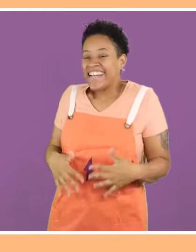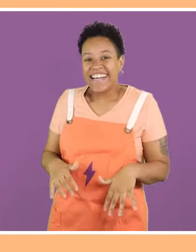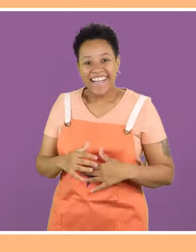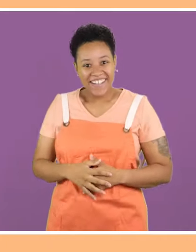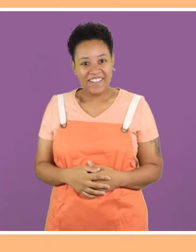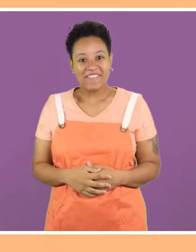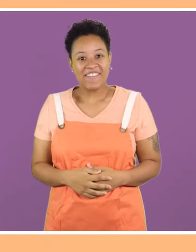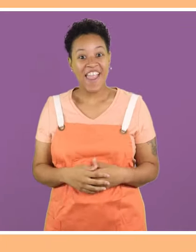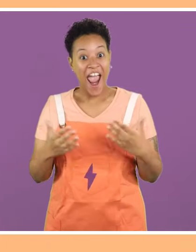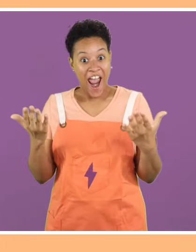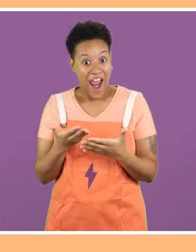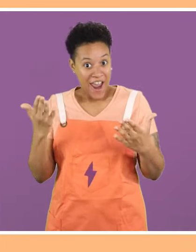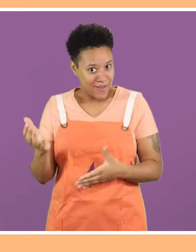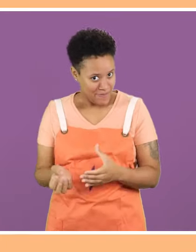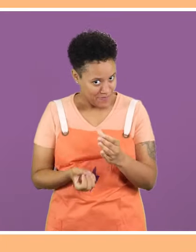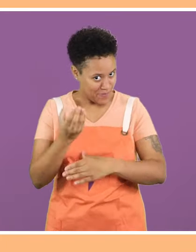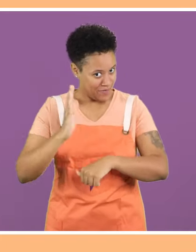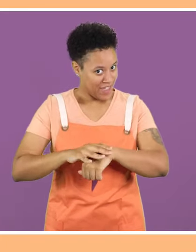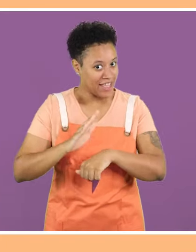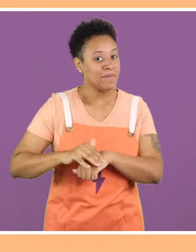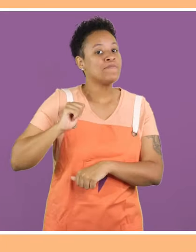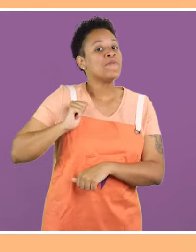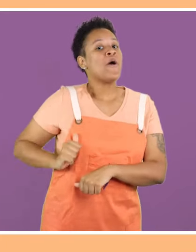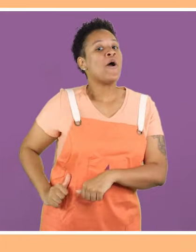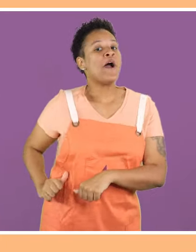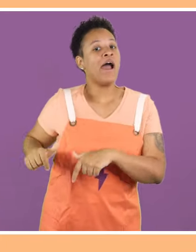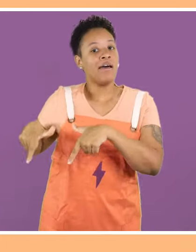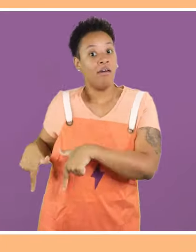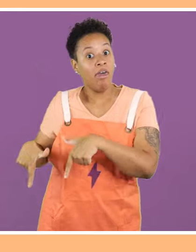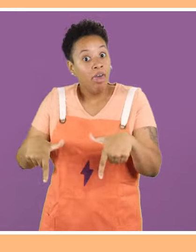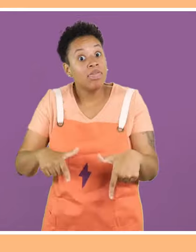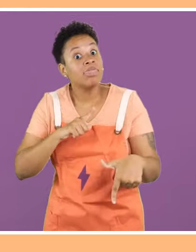E hoje a gente vai criar uma bolsa que é também um jogo da velha.